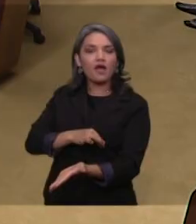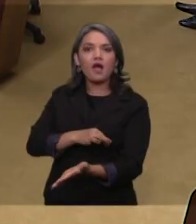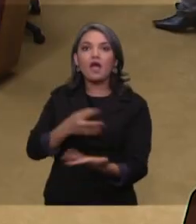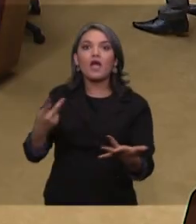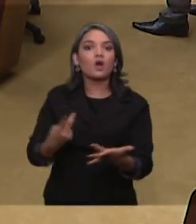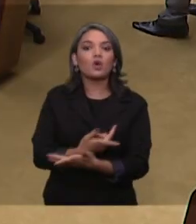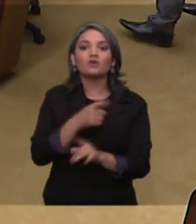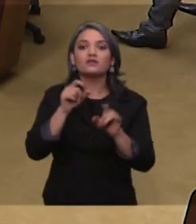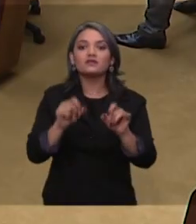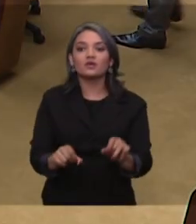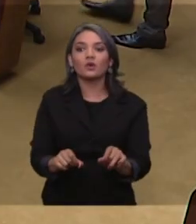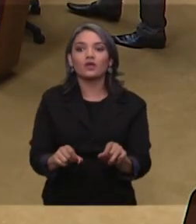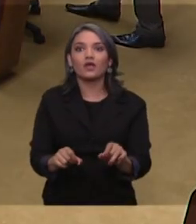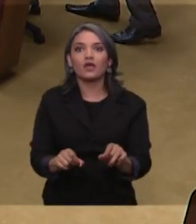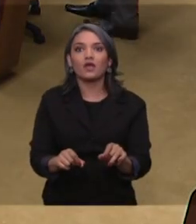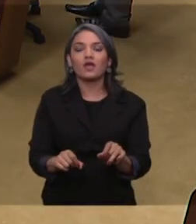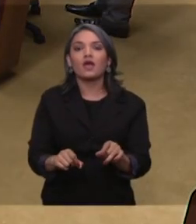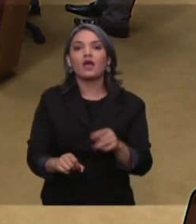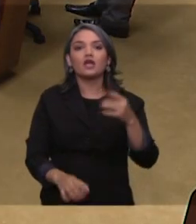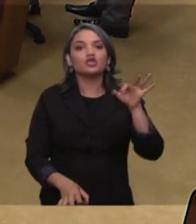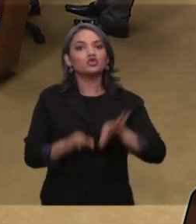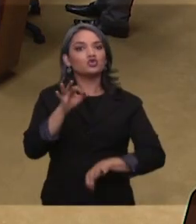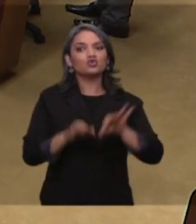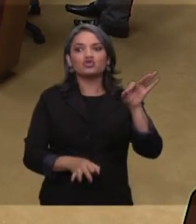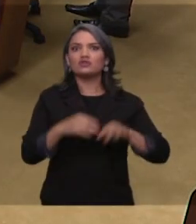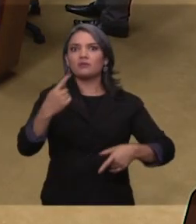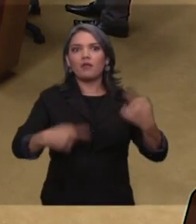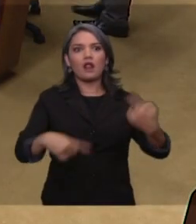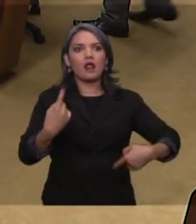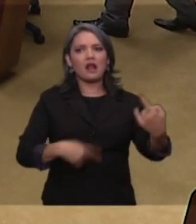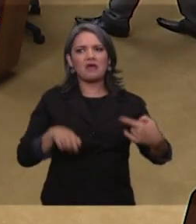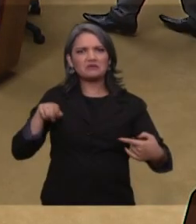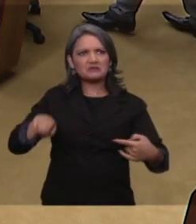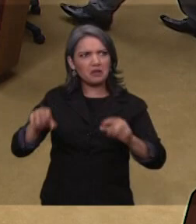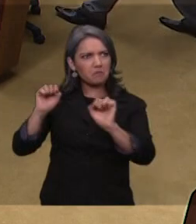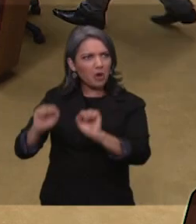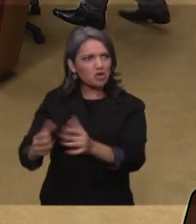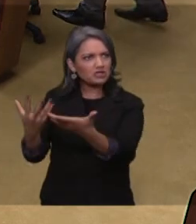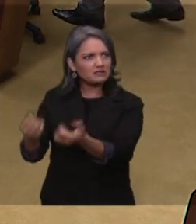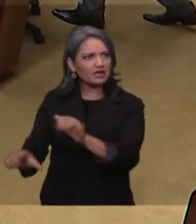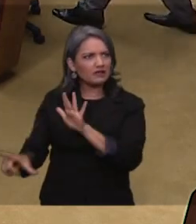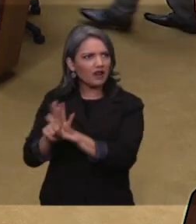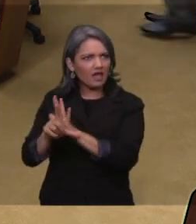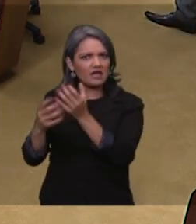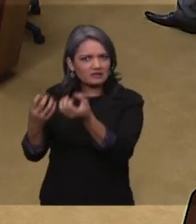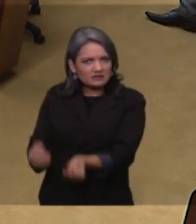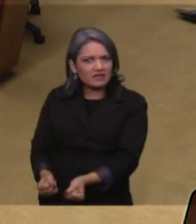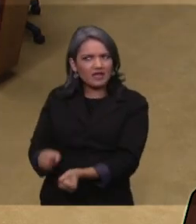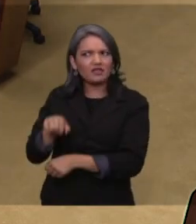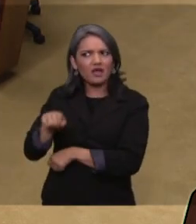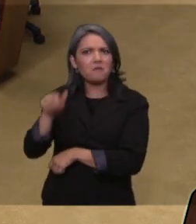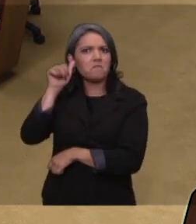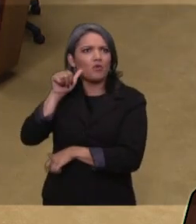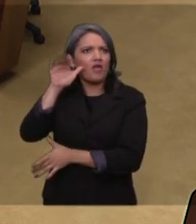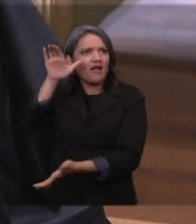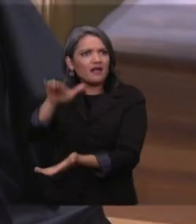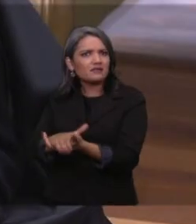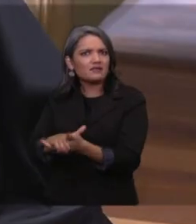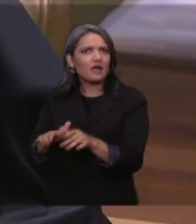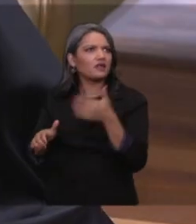se aquela associação era legal ou não, e acabou prevalecendo a legalidade mesmo elas sendo